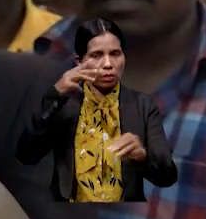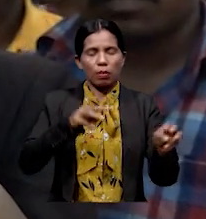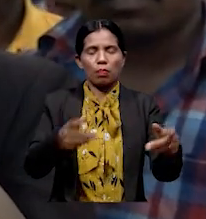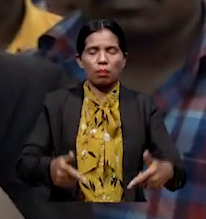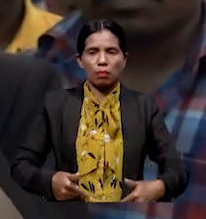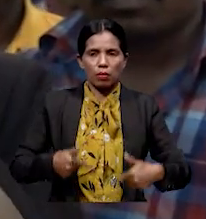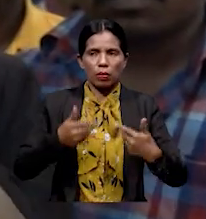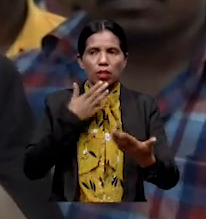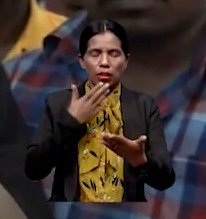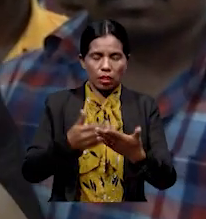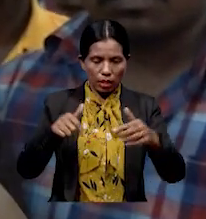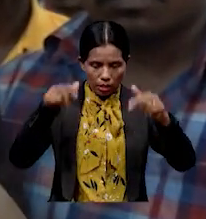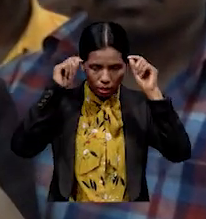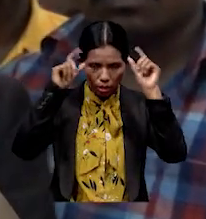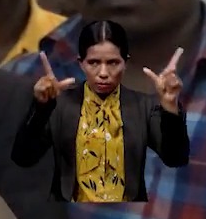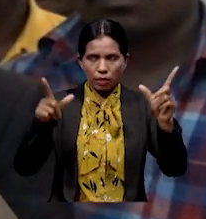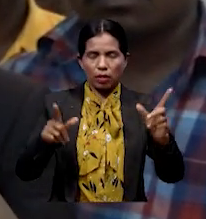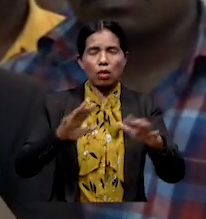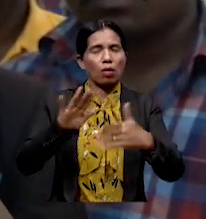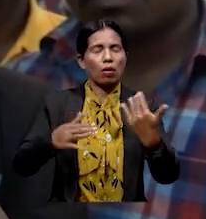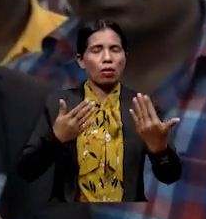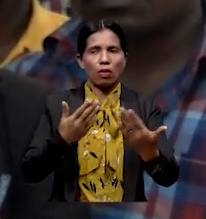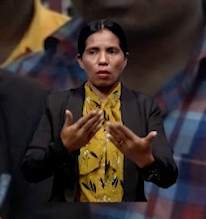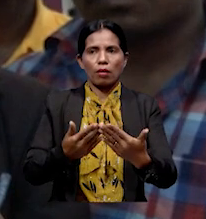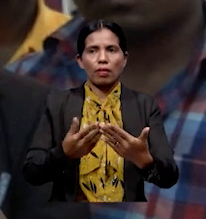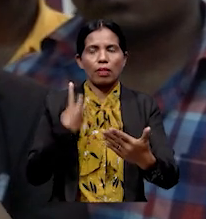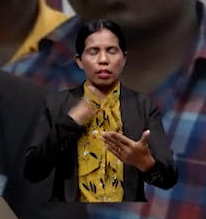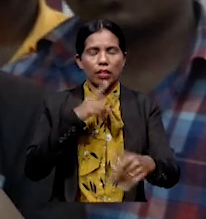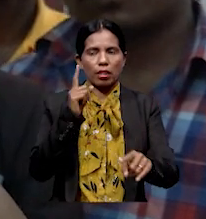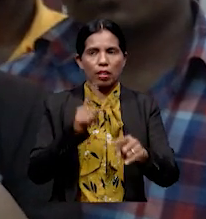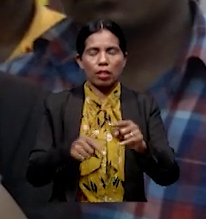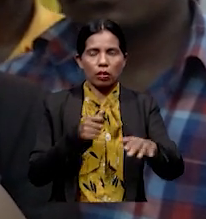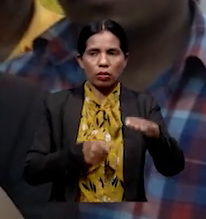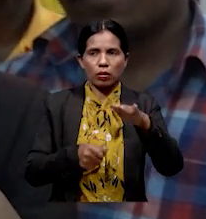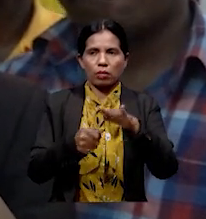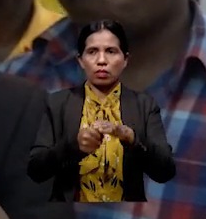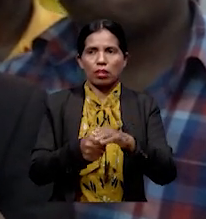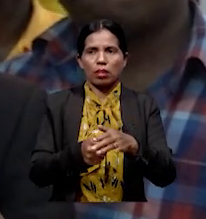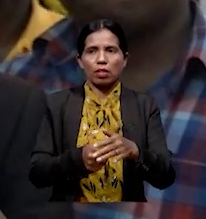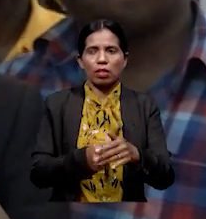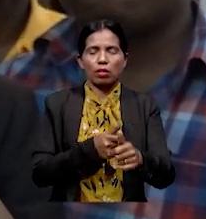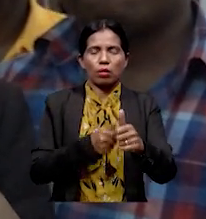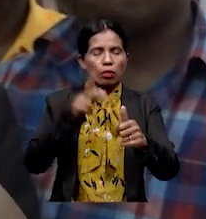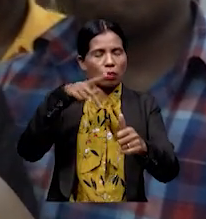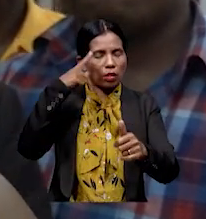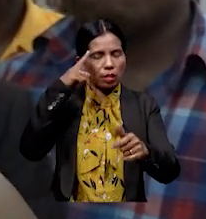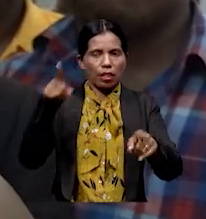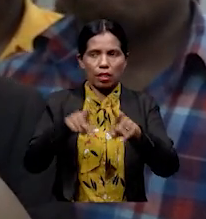Timor. E também, vou ter bem, mas geral teves, tela liga super malo, situação política, Hansa